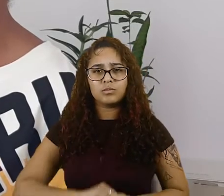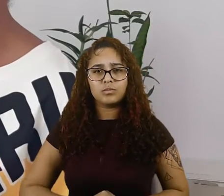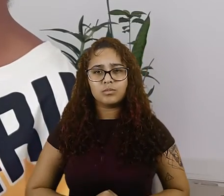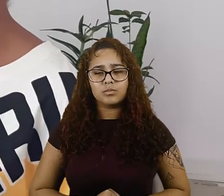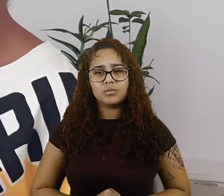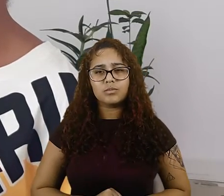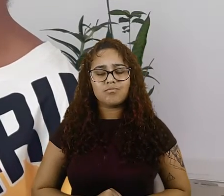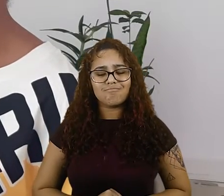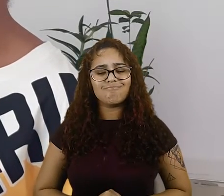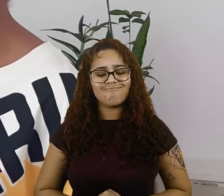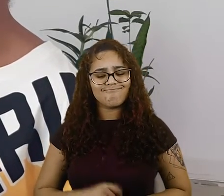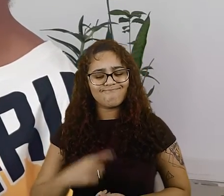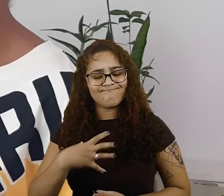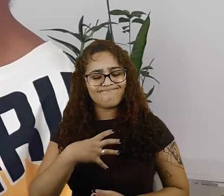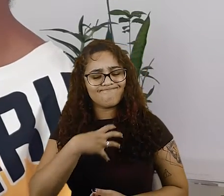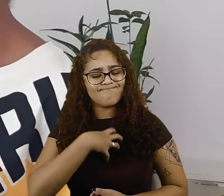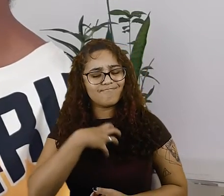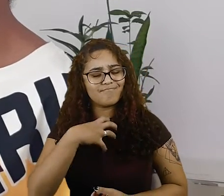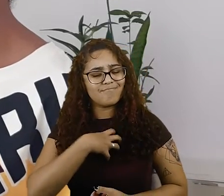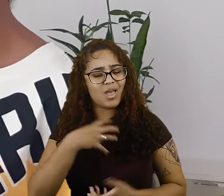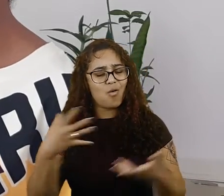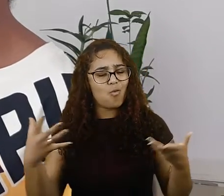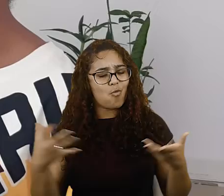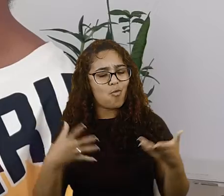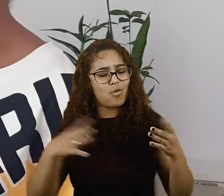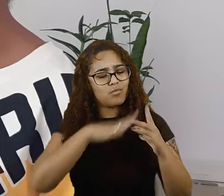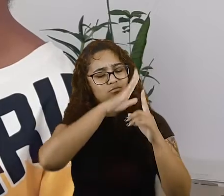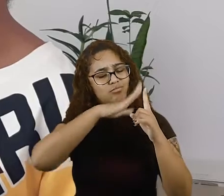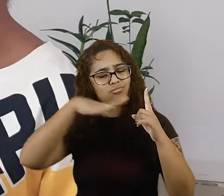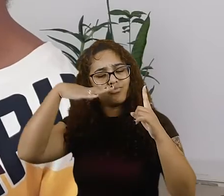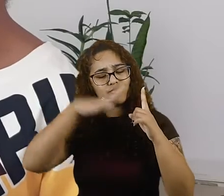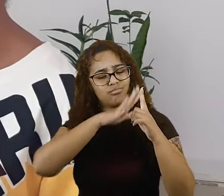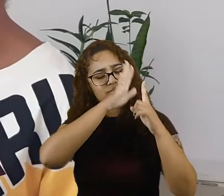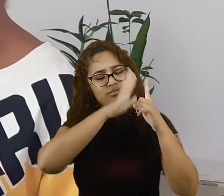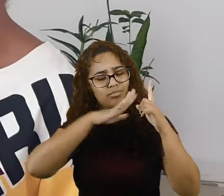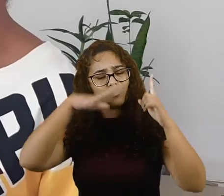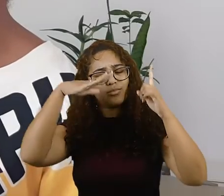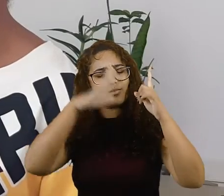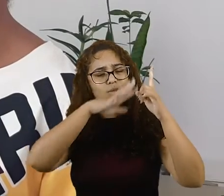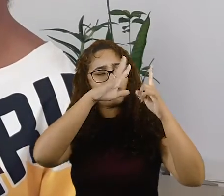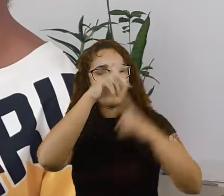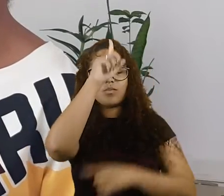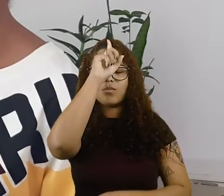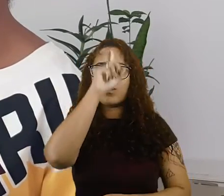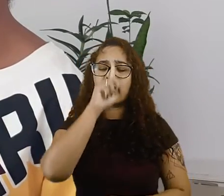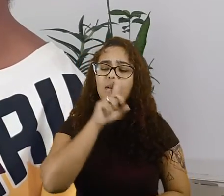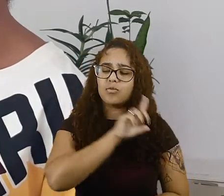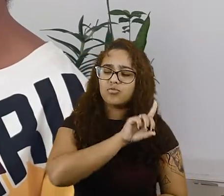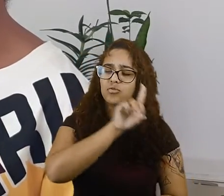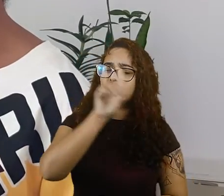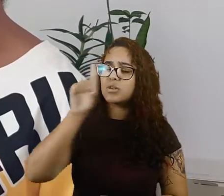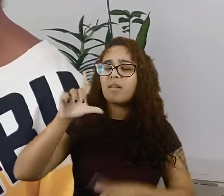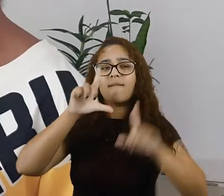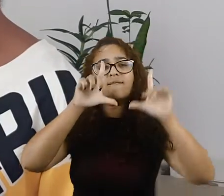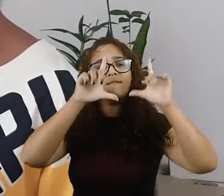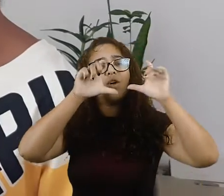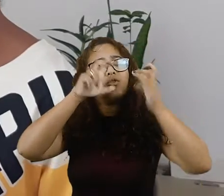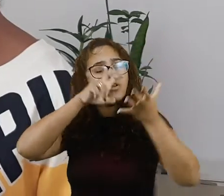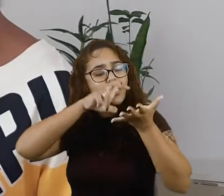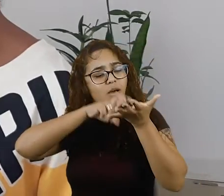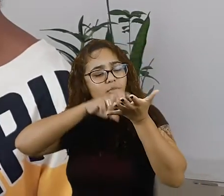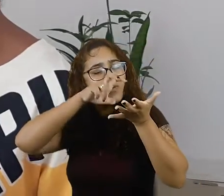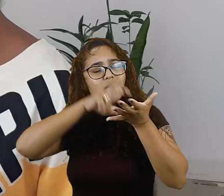aporta em terras inóspitas. Aconselho-me calar diante da estação. Não profano o deslumbramento amarelo